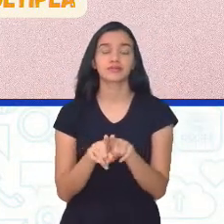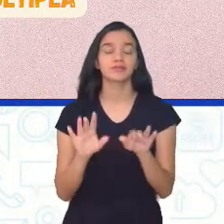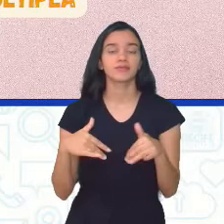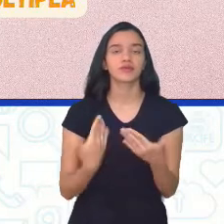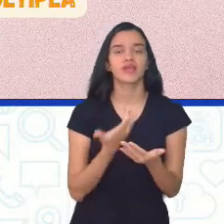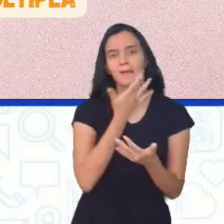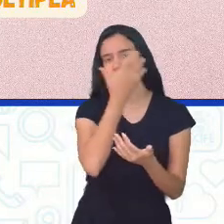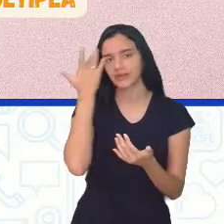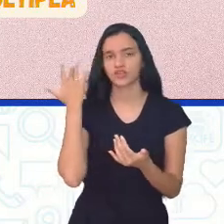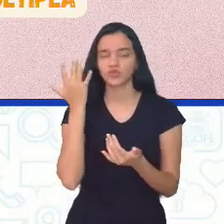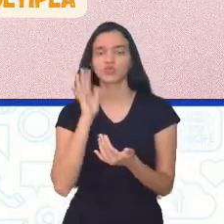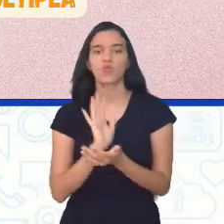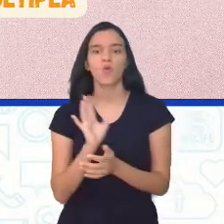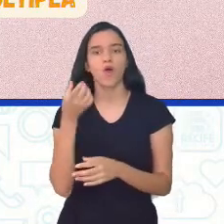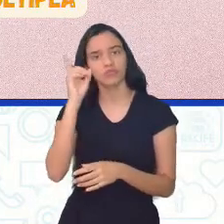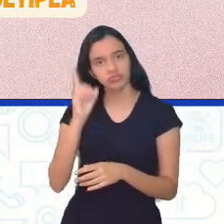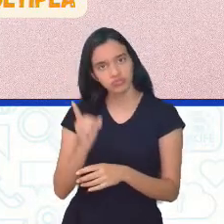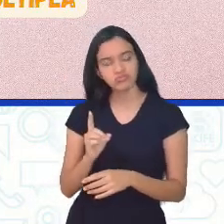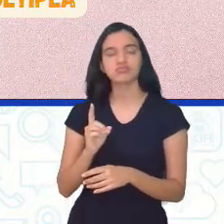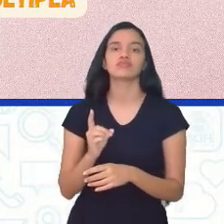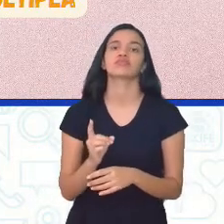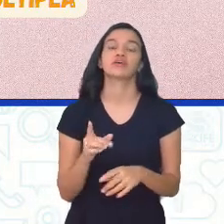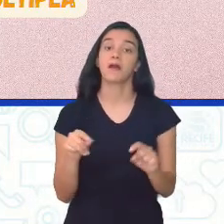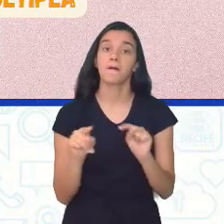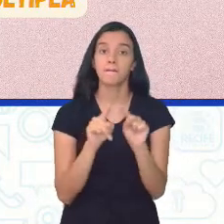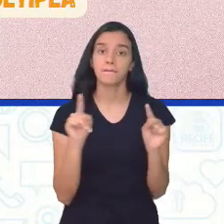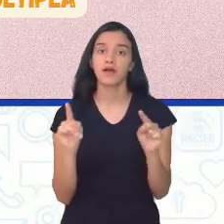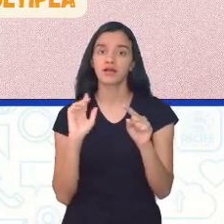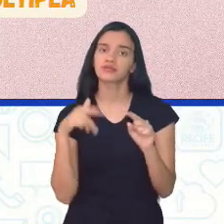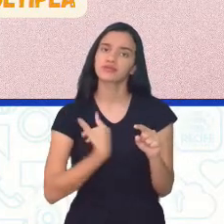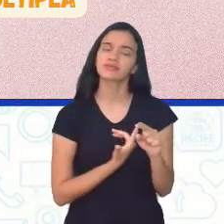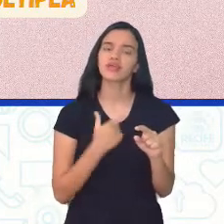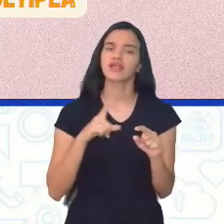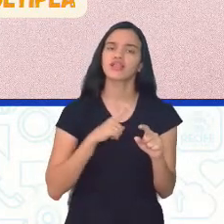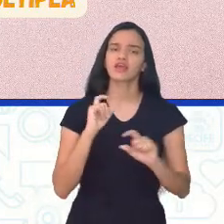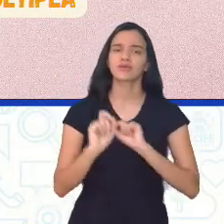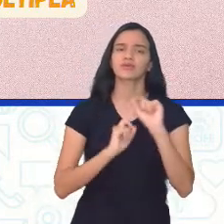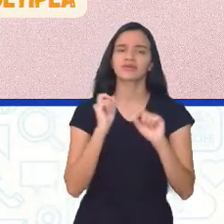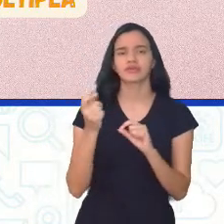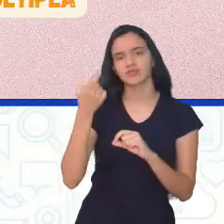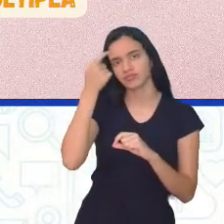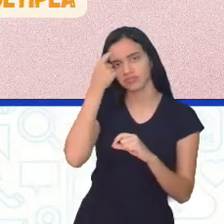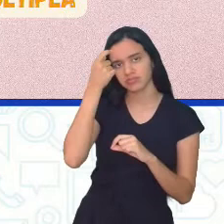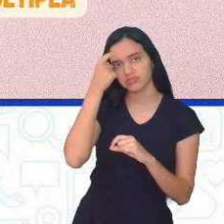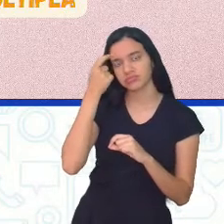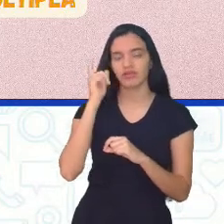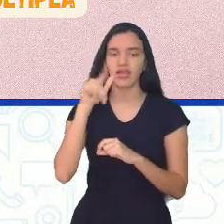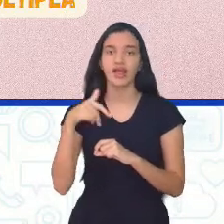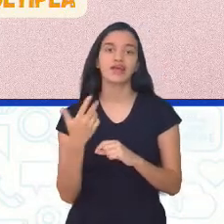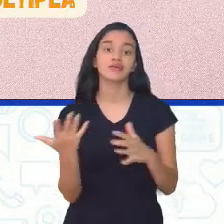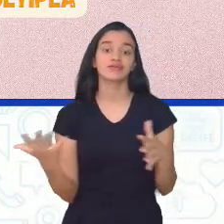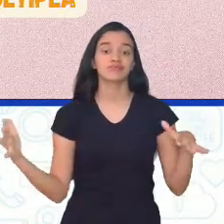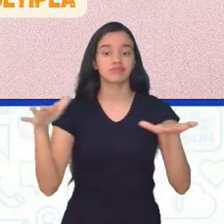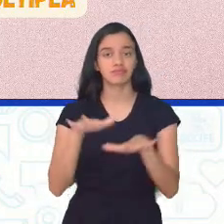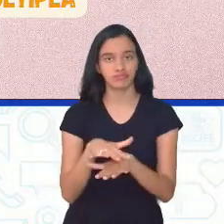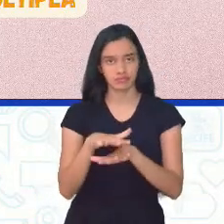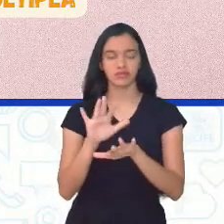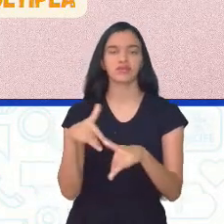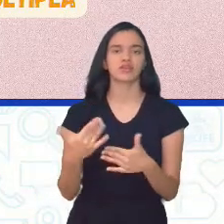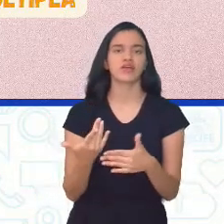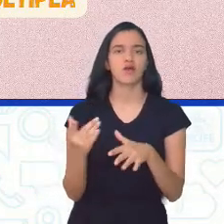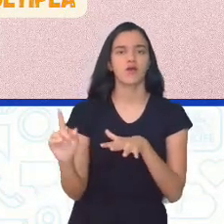casos de pessoas com deficiência, mas que temos que ter aquela conscientização de inclusão, não é?